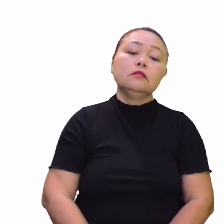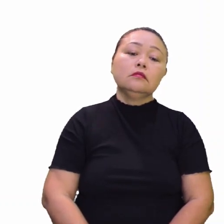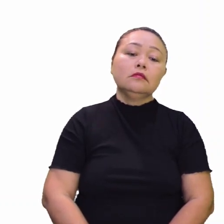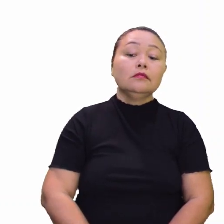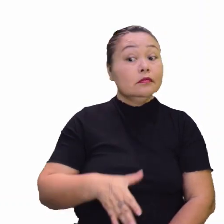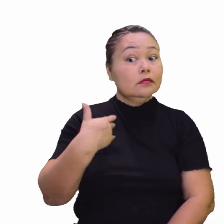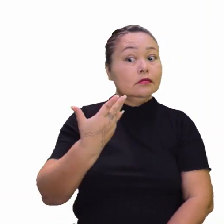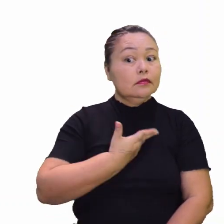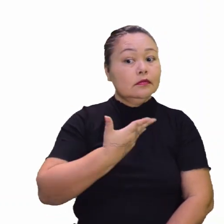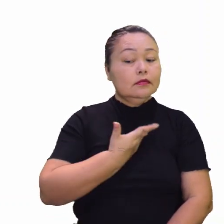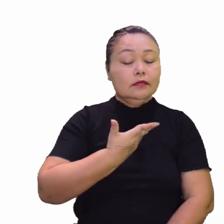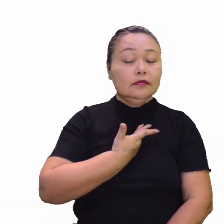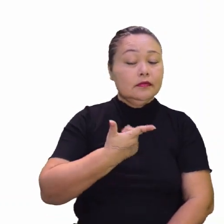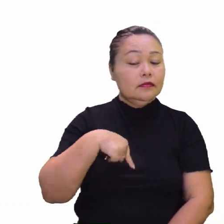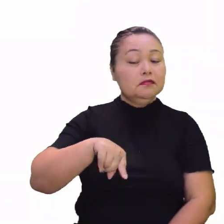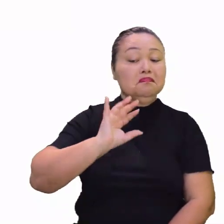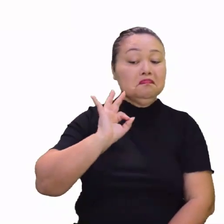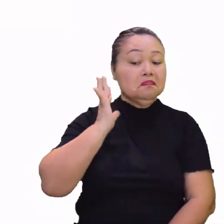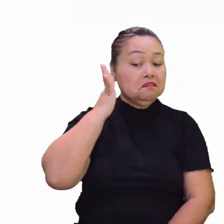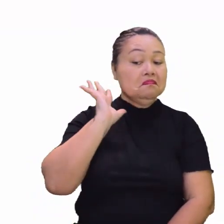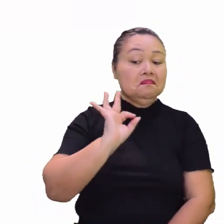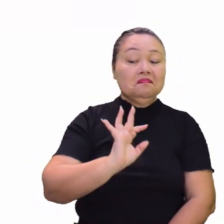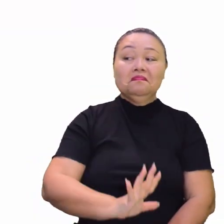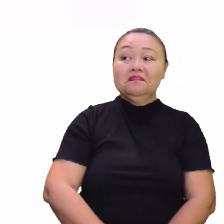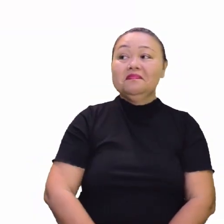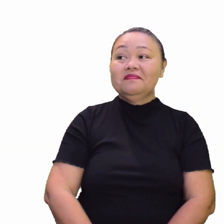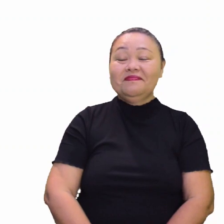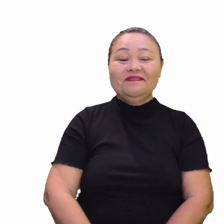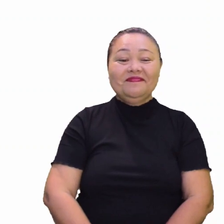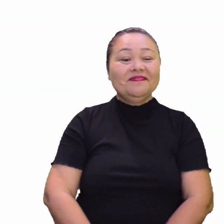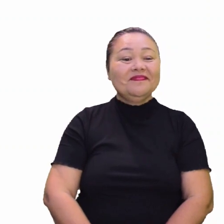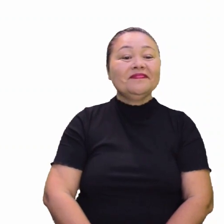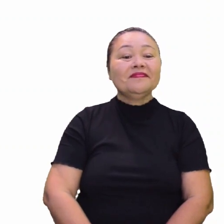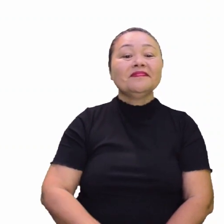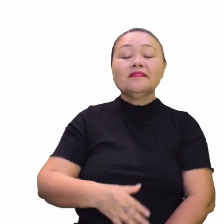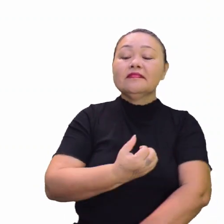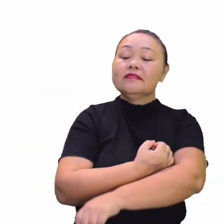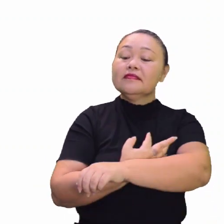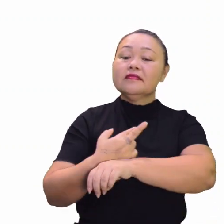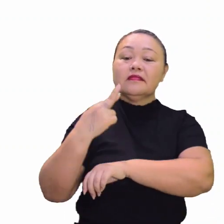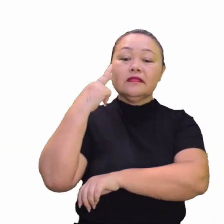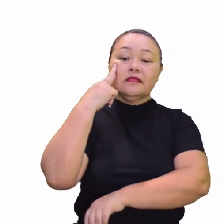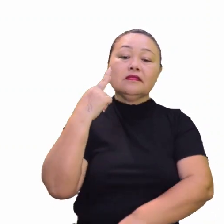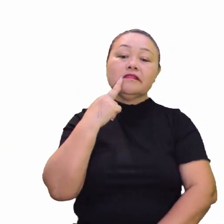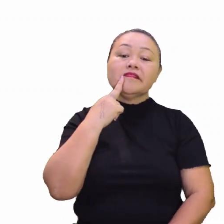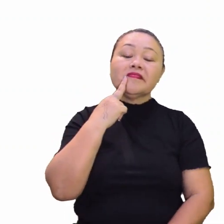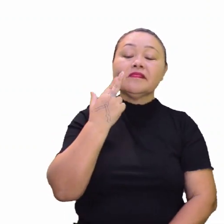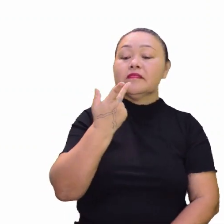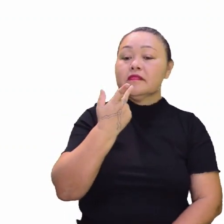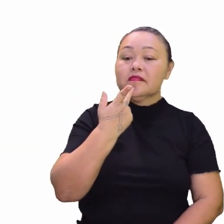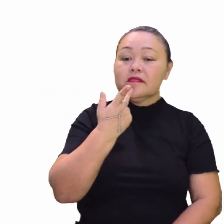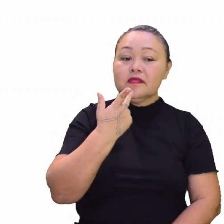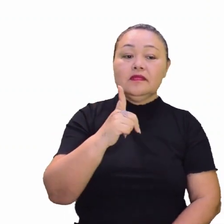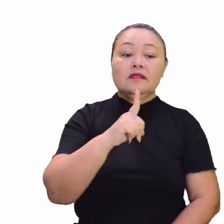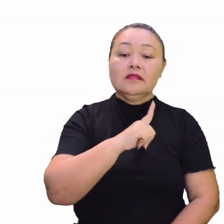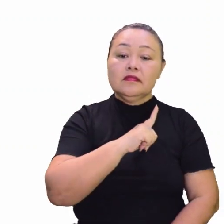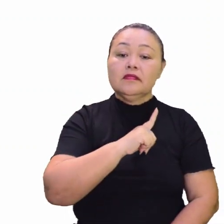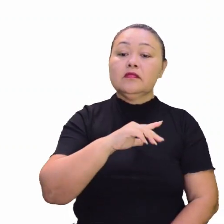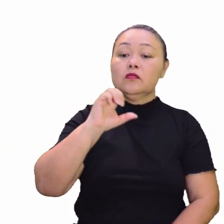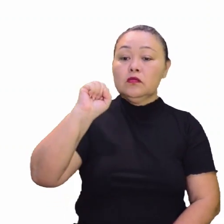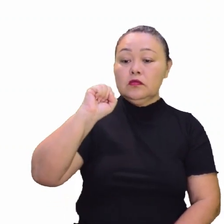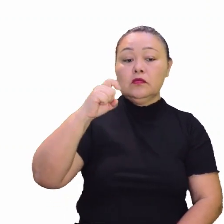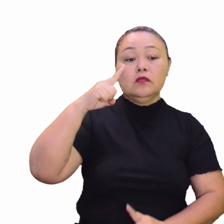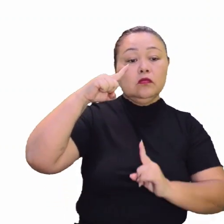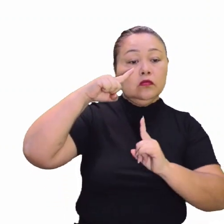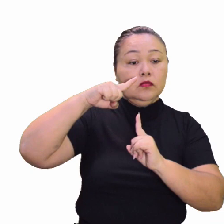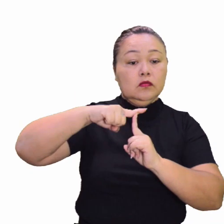Rogério, meu amigo, você tá demais, Rogério, você tá demais. A vegetação de Rondônia, como o Rogério falou, ó, é constituída por